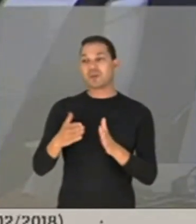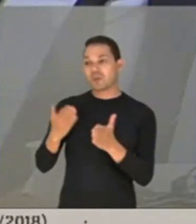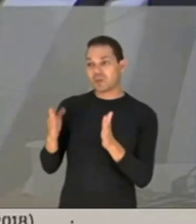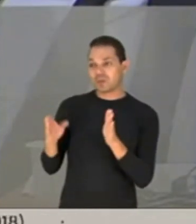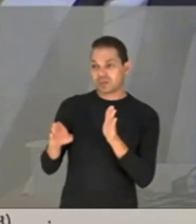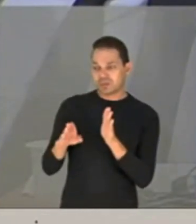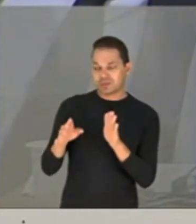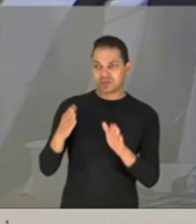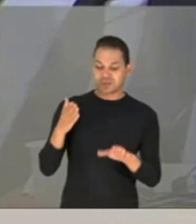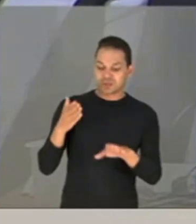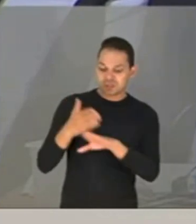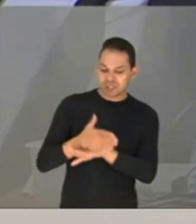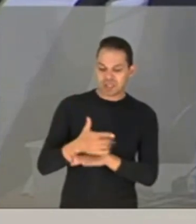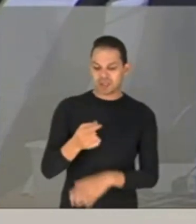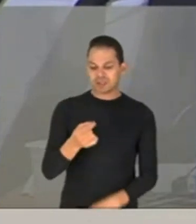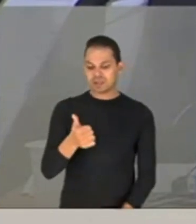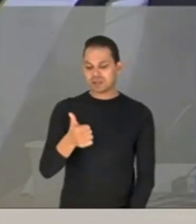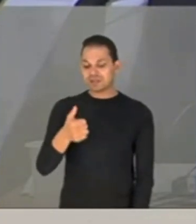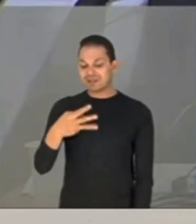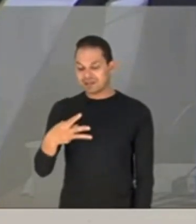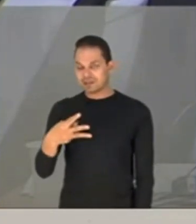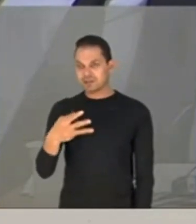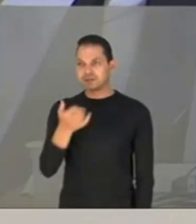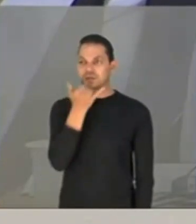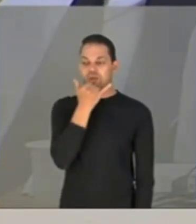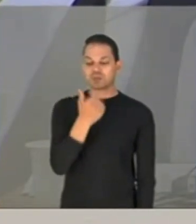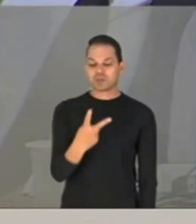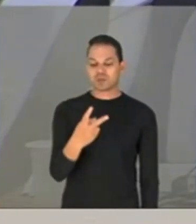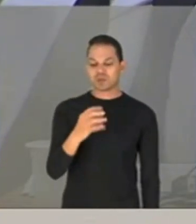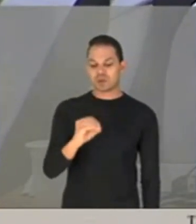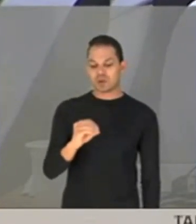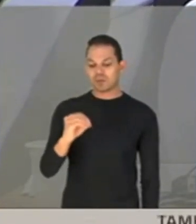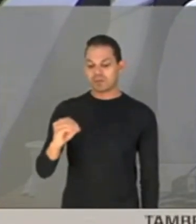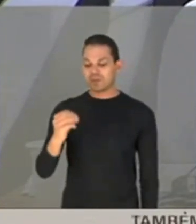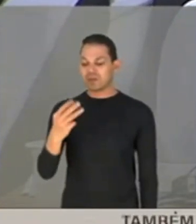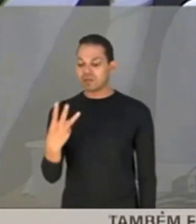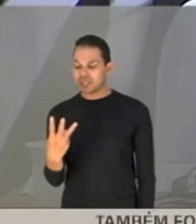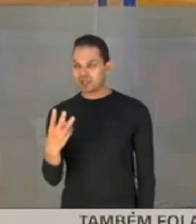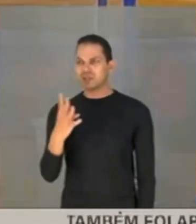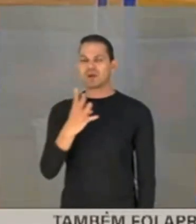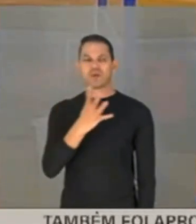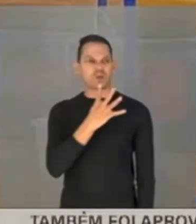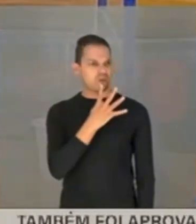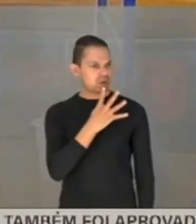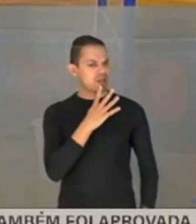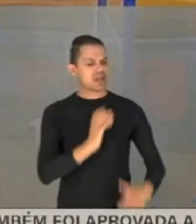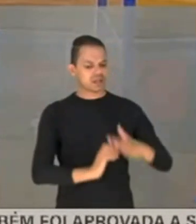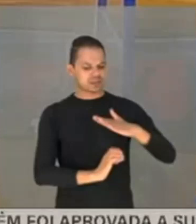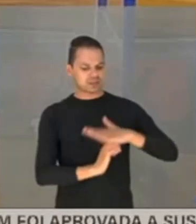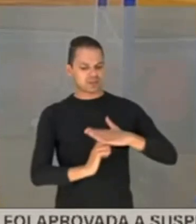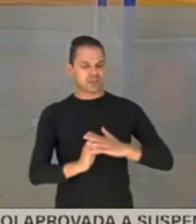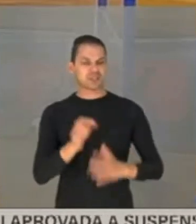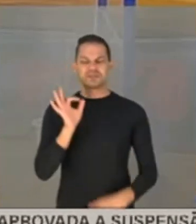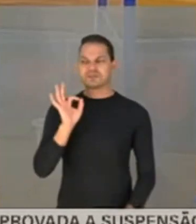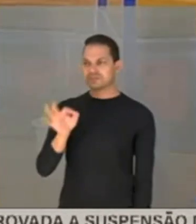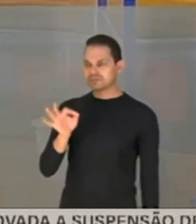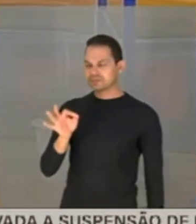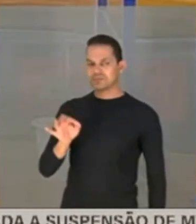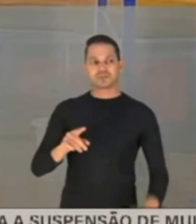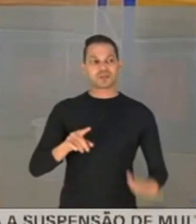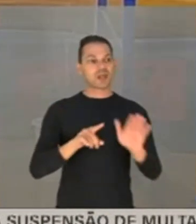2003. 2013? 2003. 2003. Conhece bem a realidade. Eu quero fazer uma pergunta para vocês